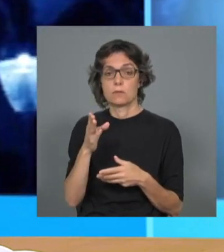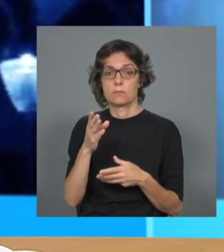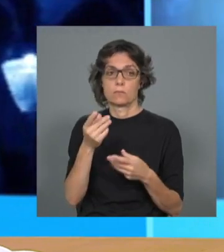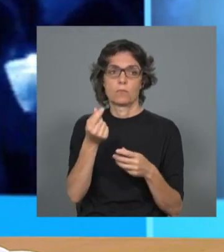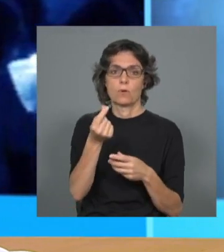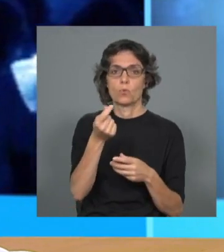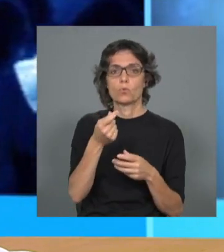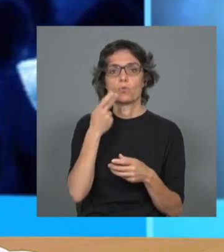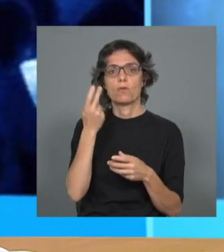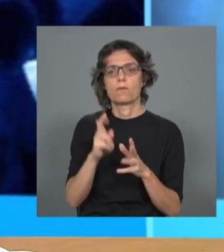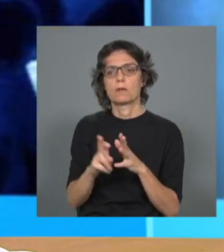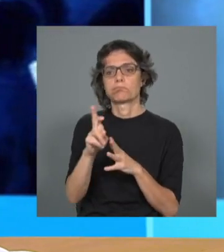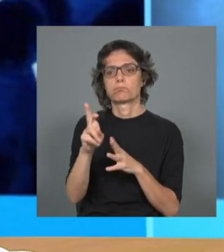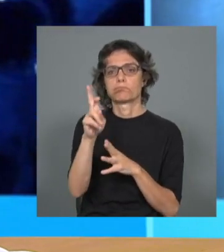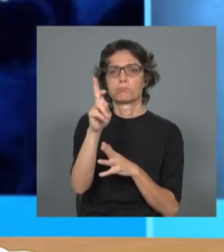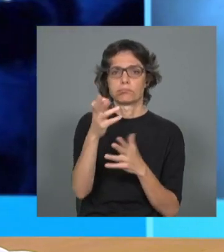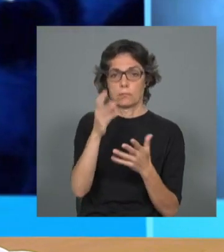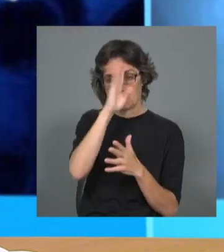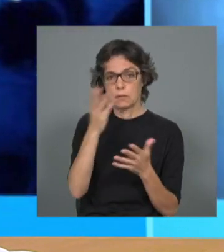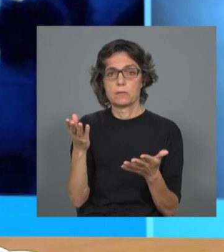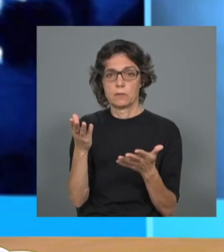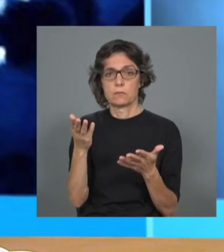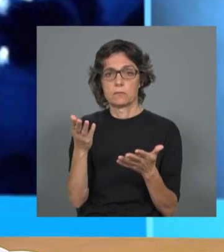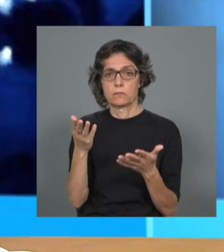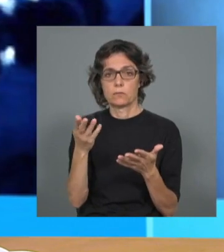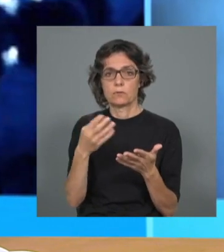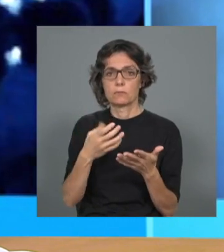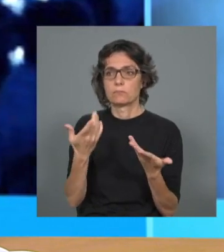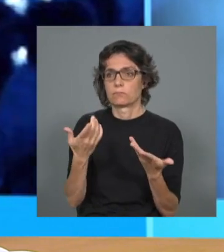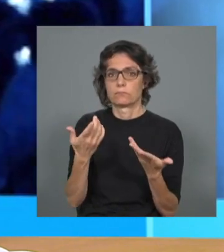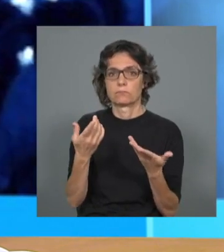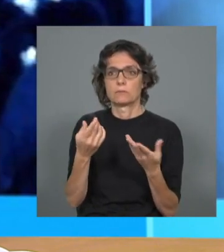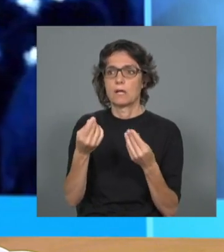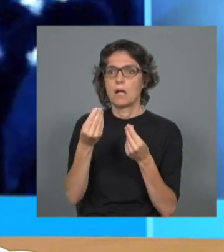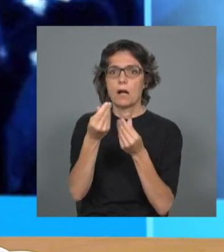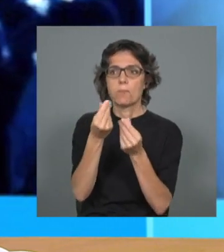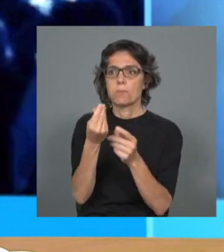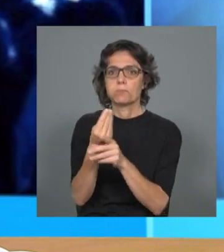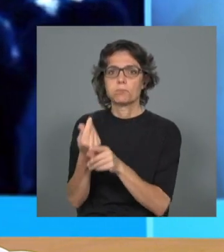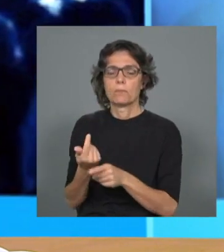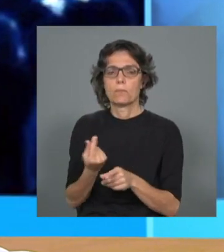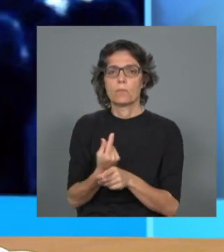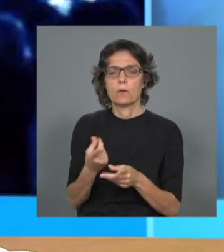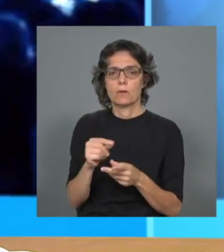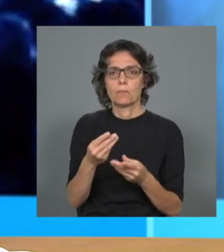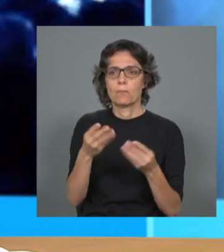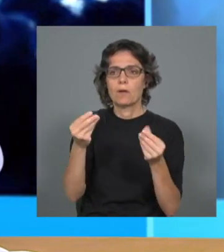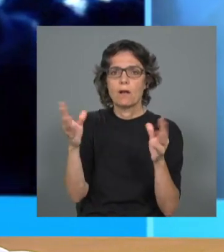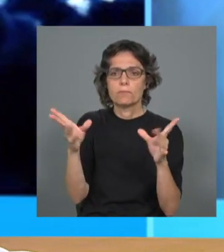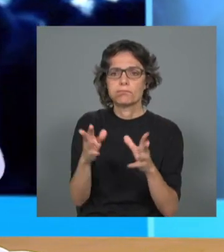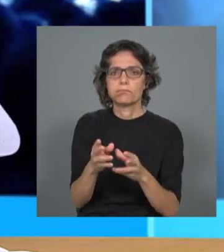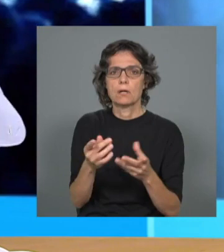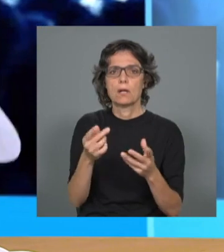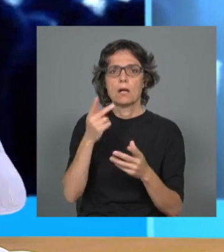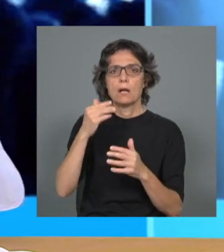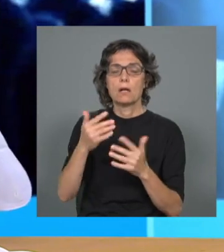têm aumentado muito, não sentimos, digamos, escassez das coisas, mas os preços têm aumentado muito, o nível de